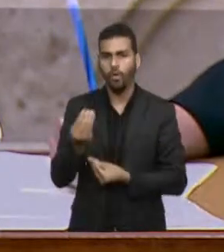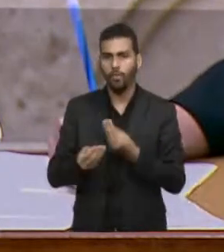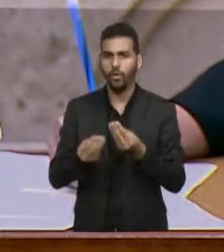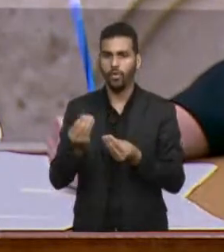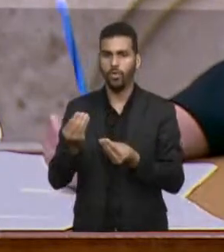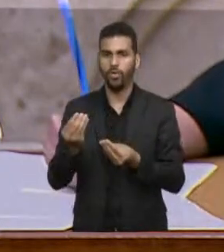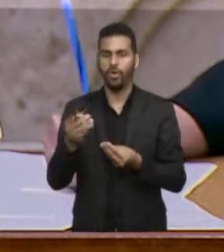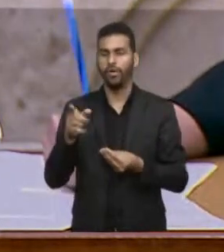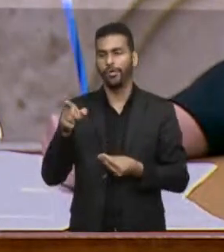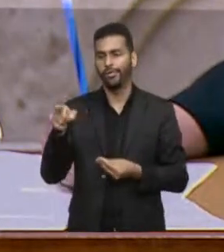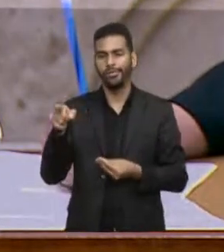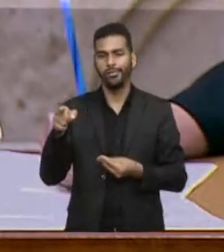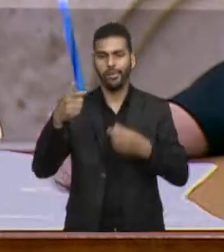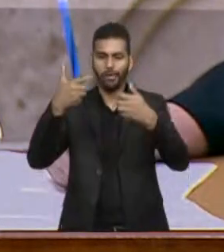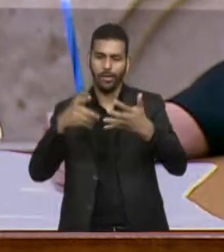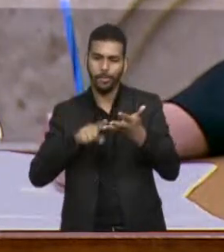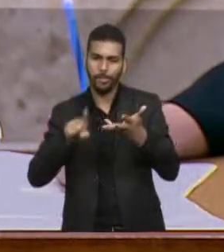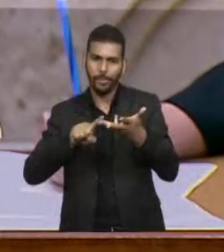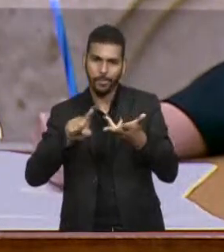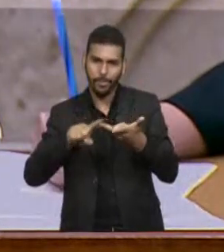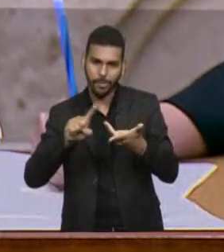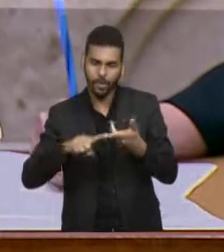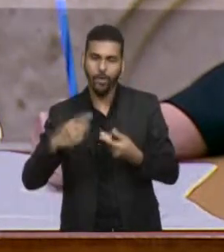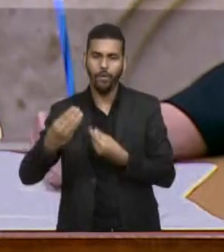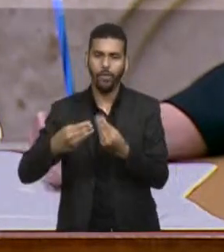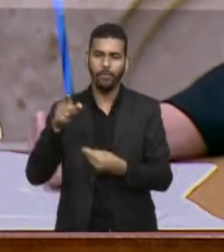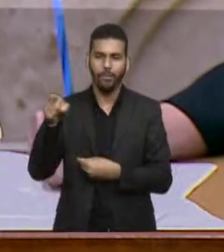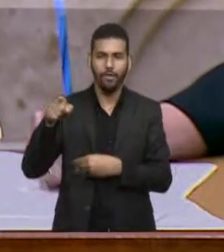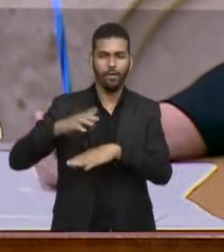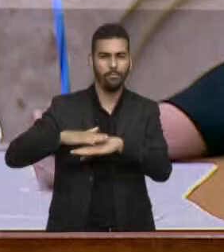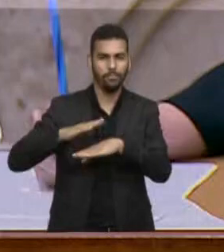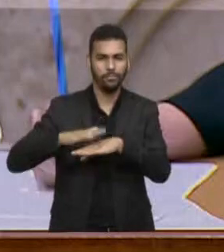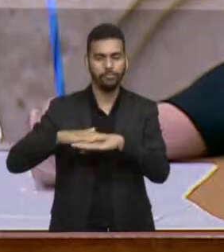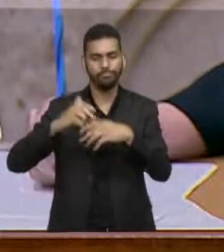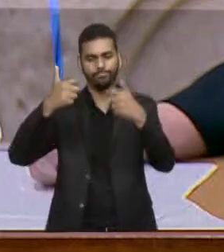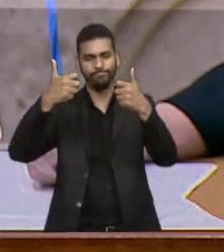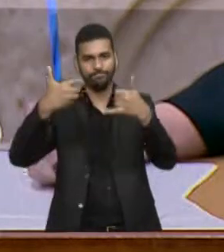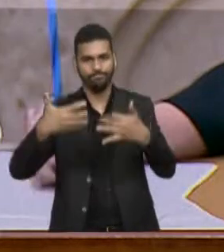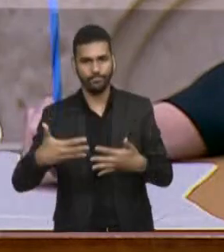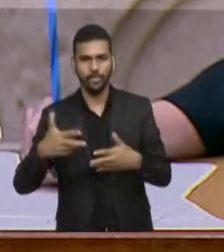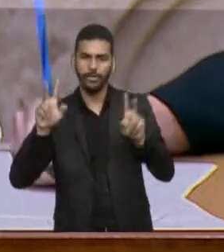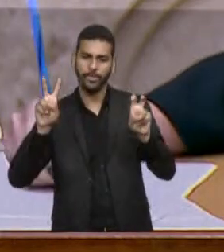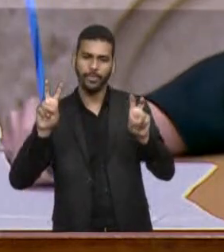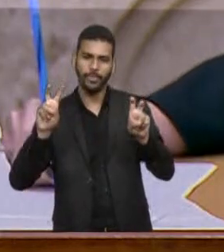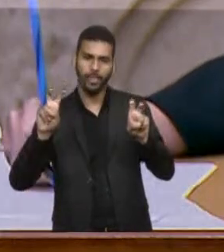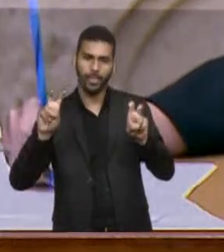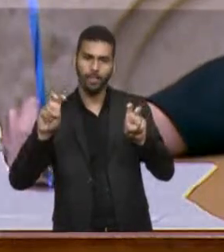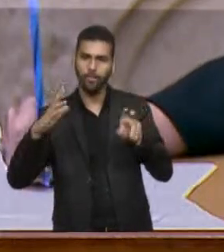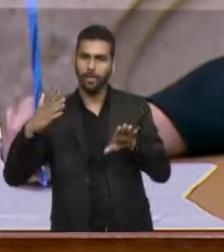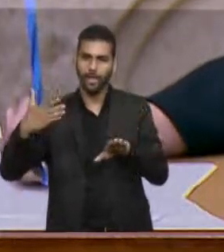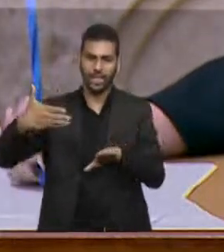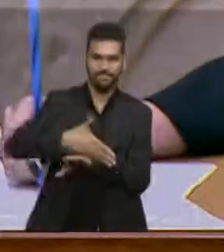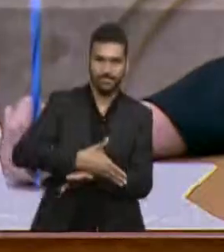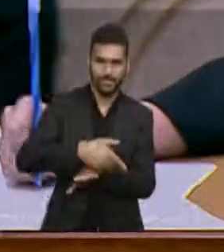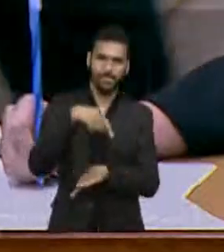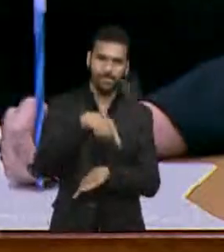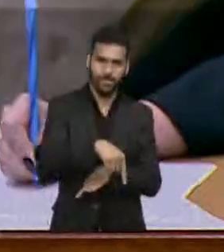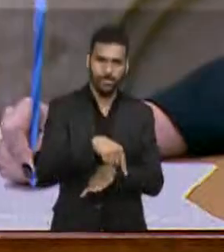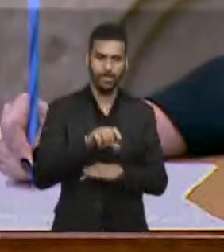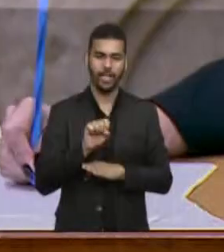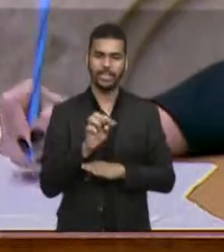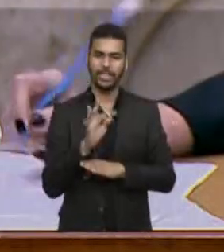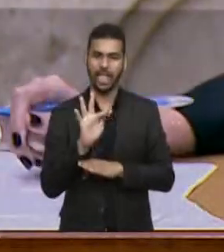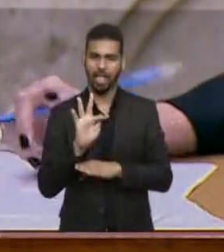os atos dizem respeito a invasão desta corte